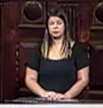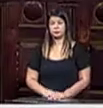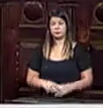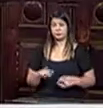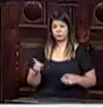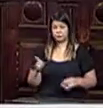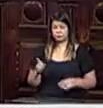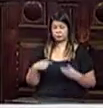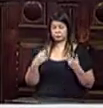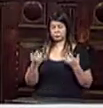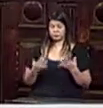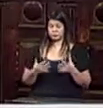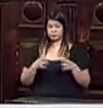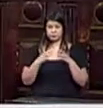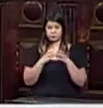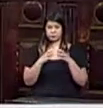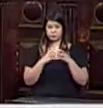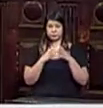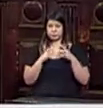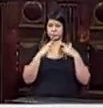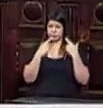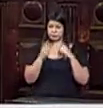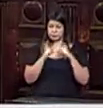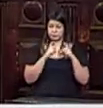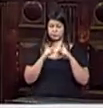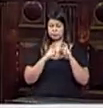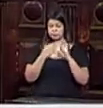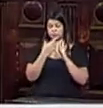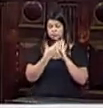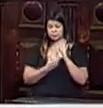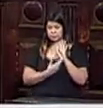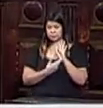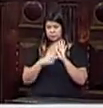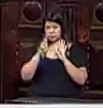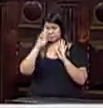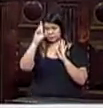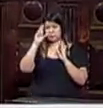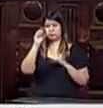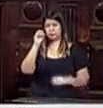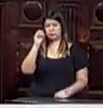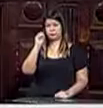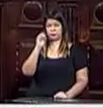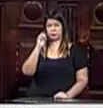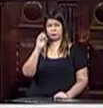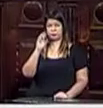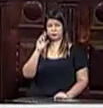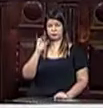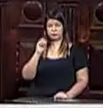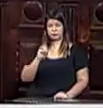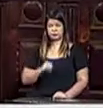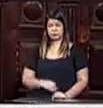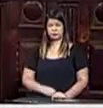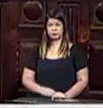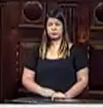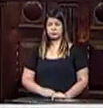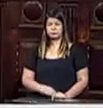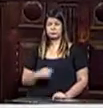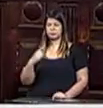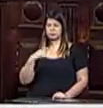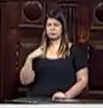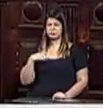através de requerimento do deputado Osório, com